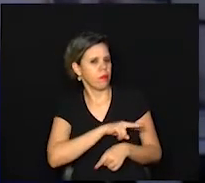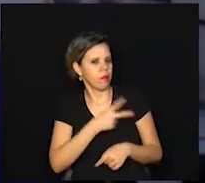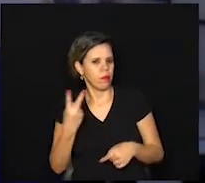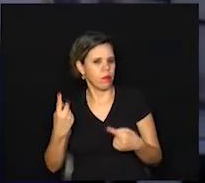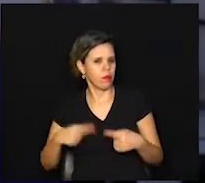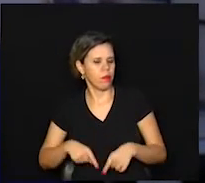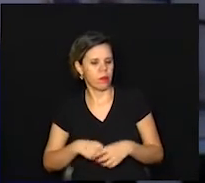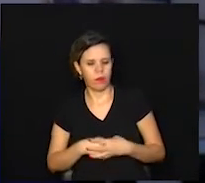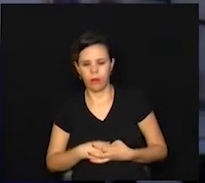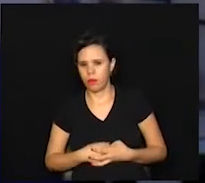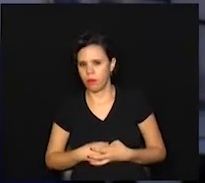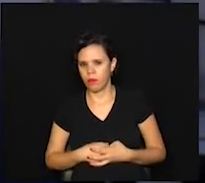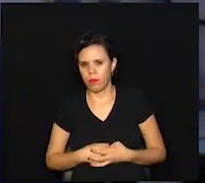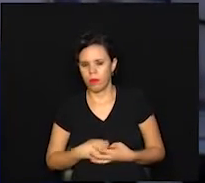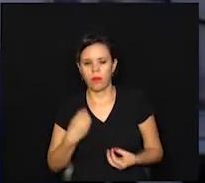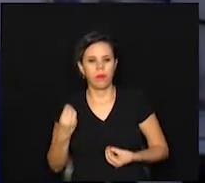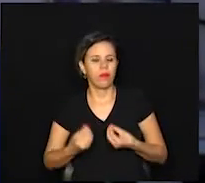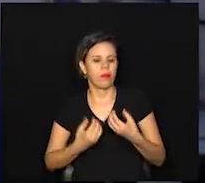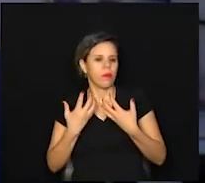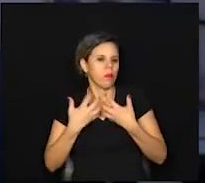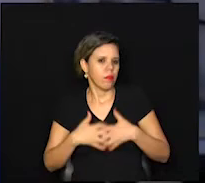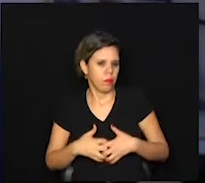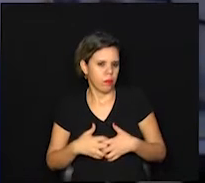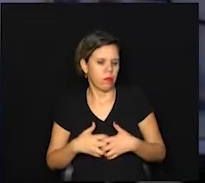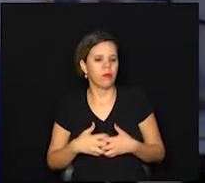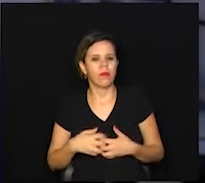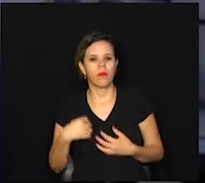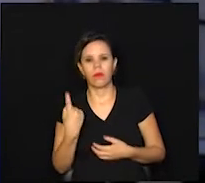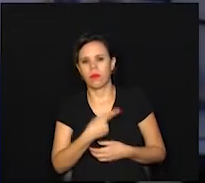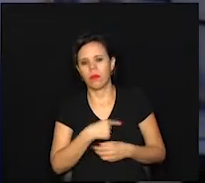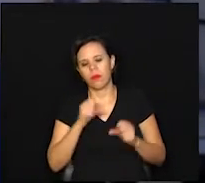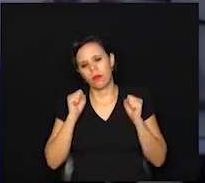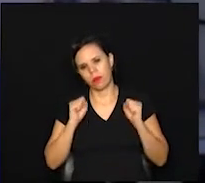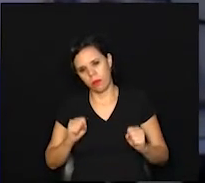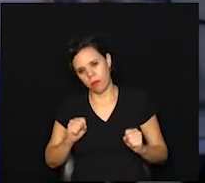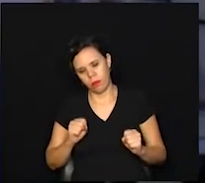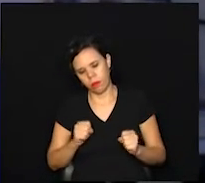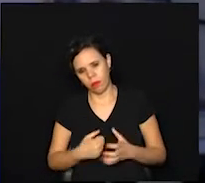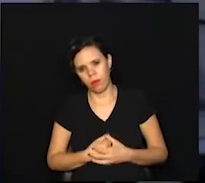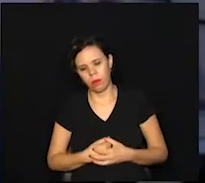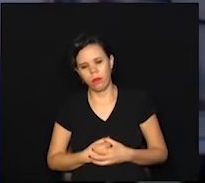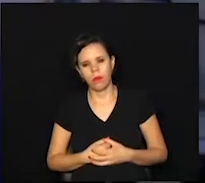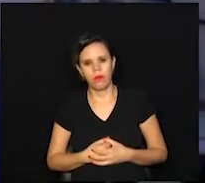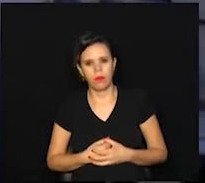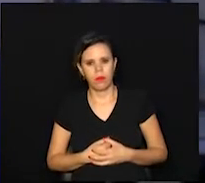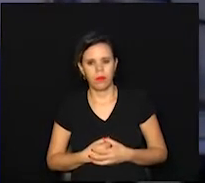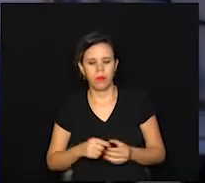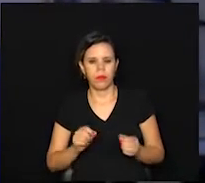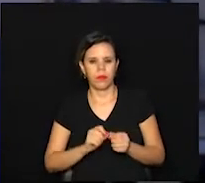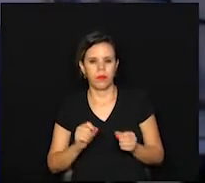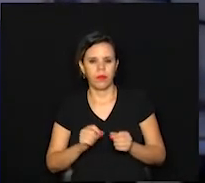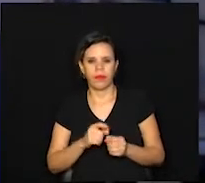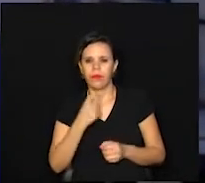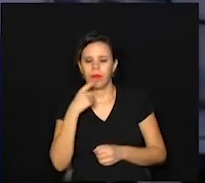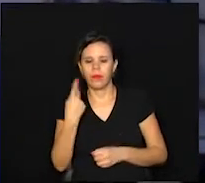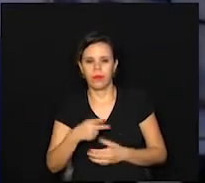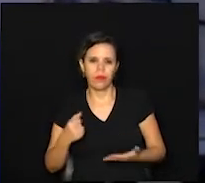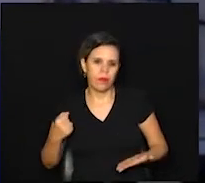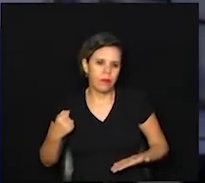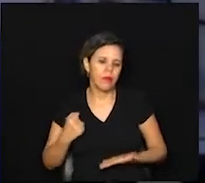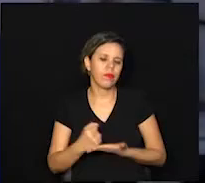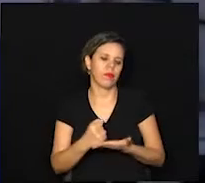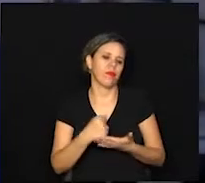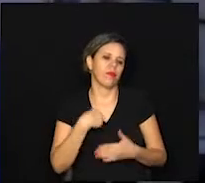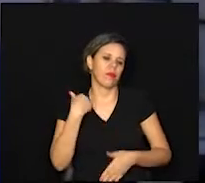né? Então, como, né, a gente pode fazer com que Campinas ajude